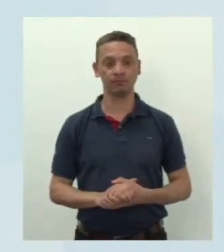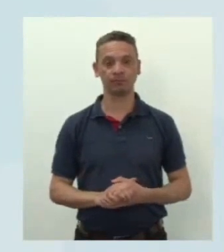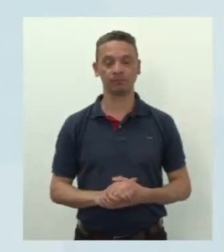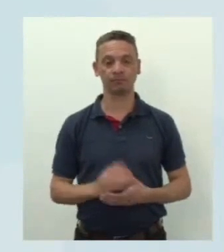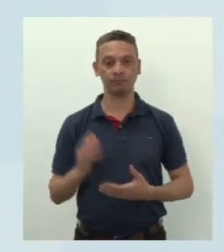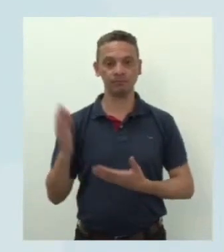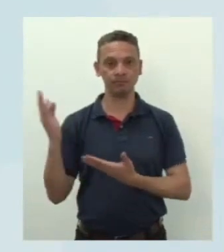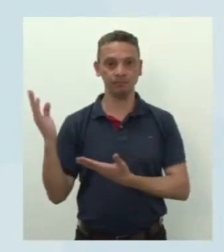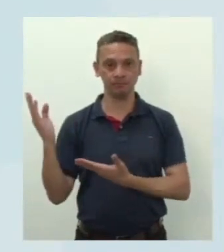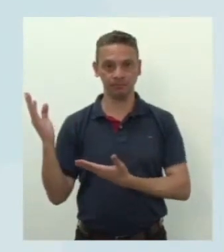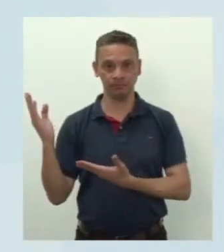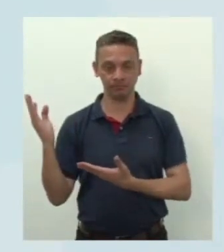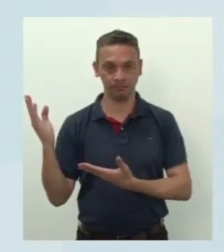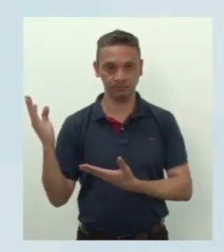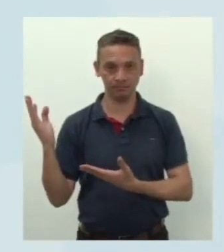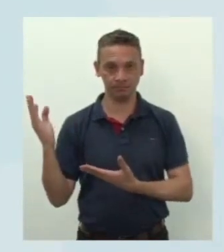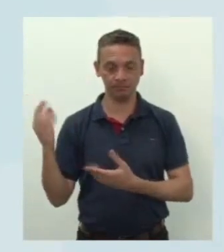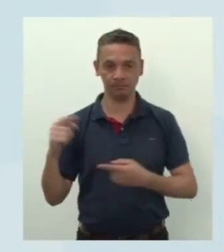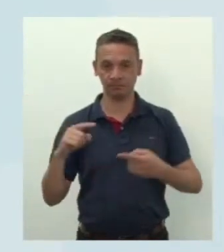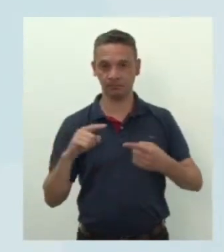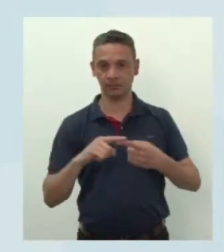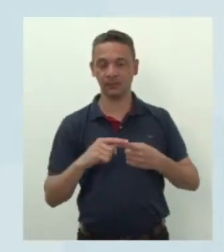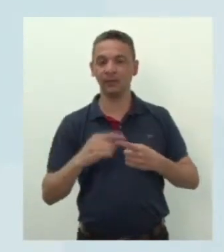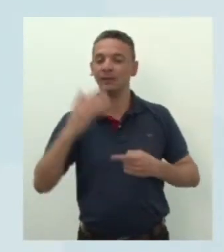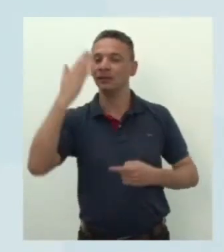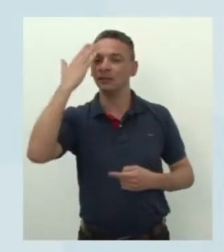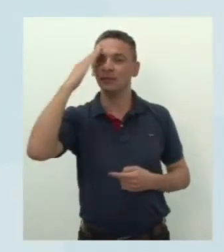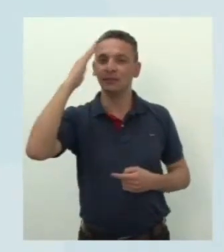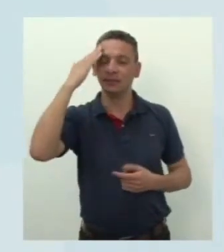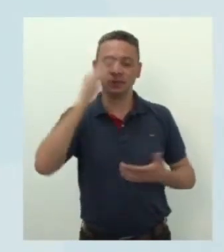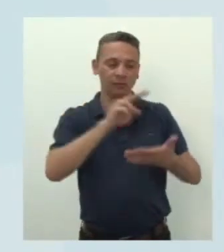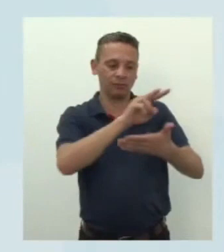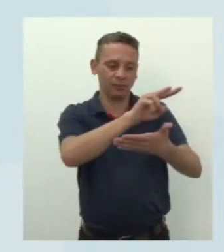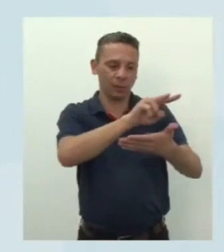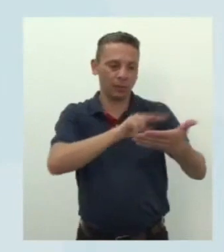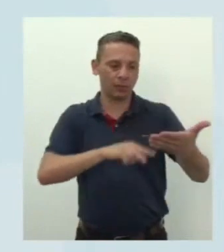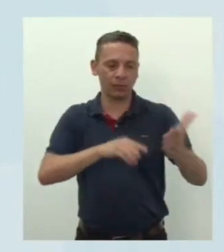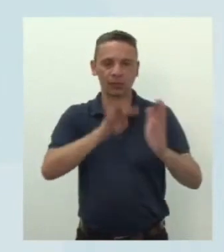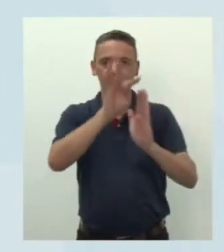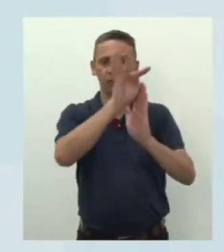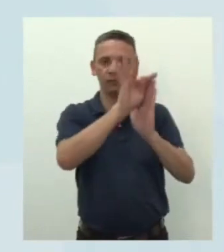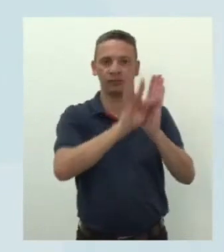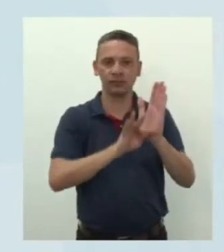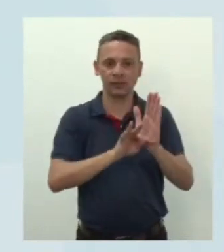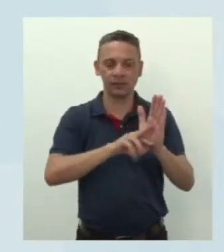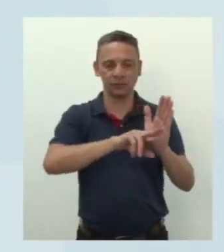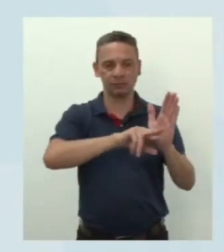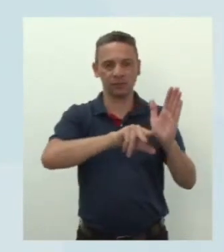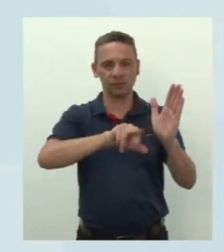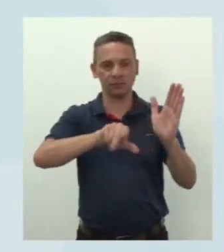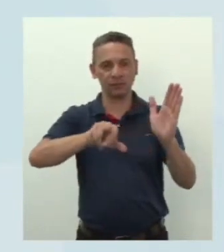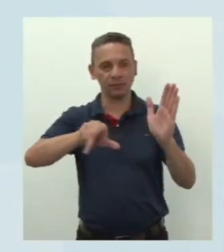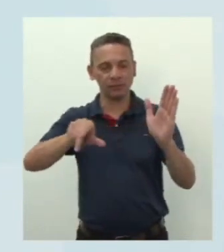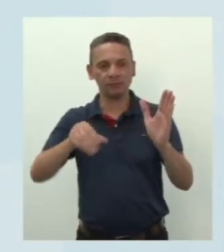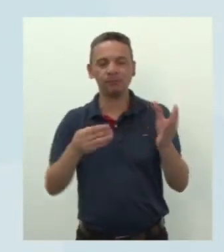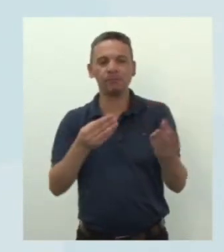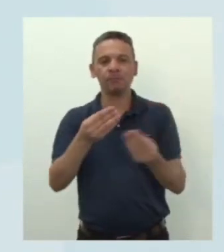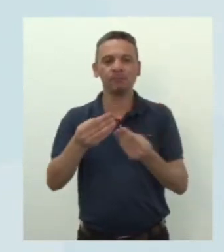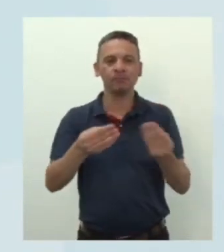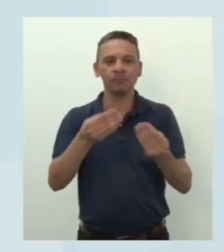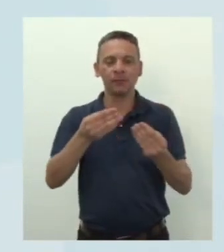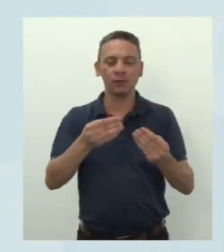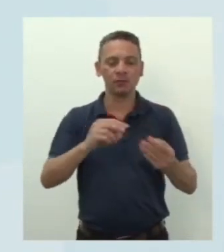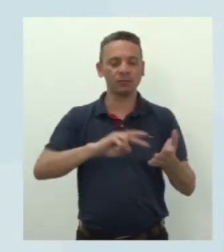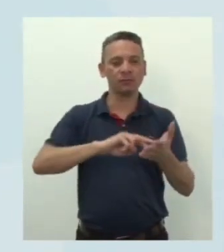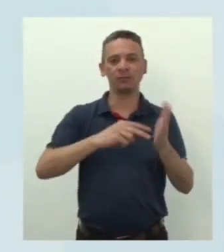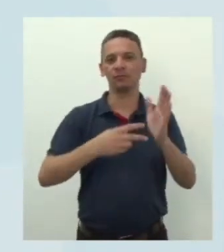à habilidade, né, que é compreender na leitura de textos multissemióticos o efeito de sentido